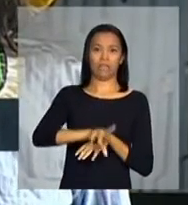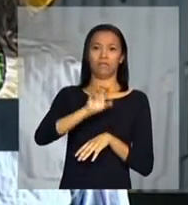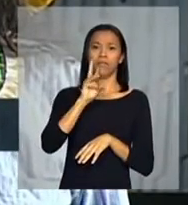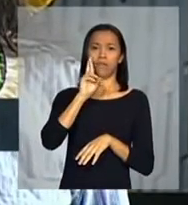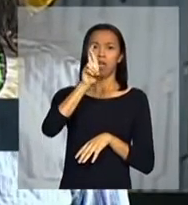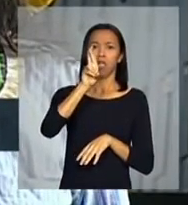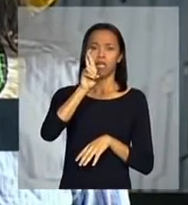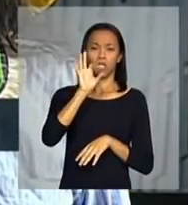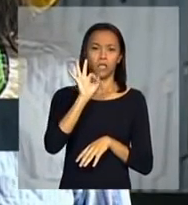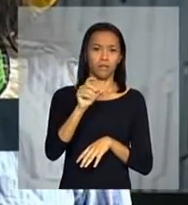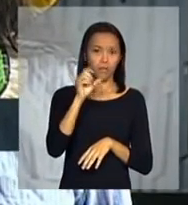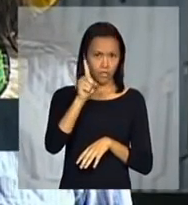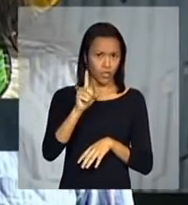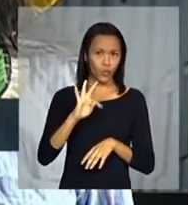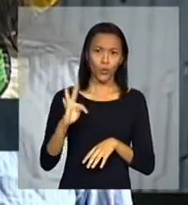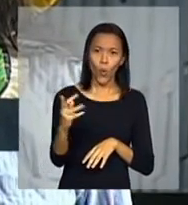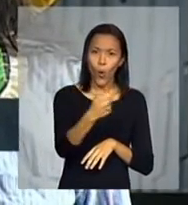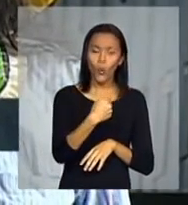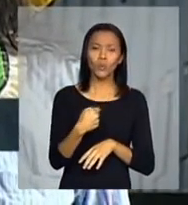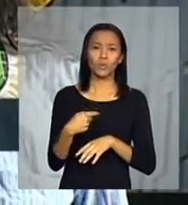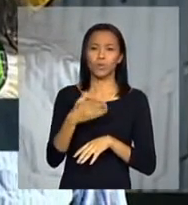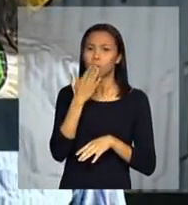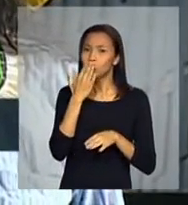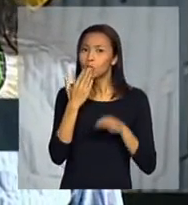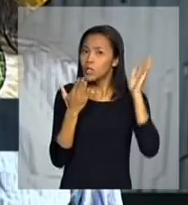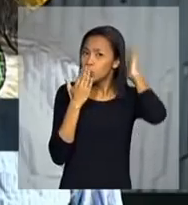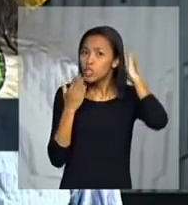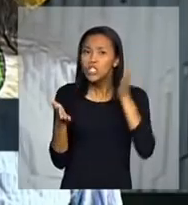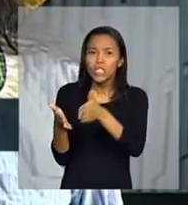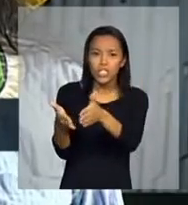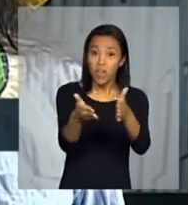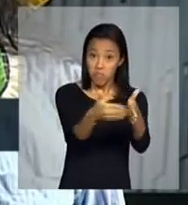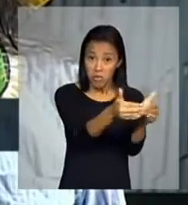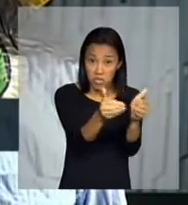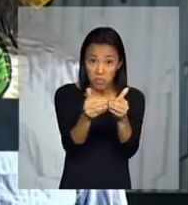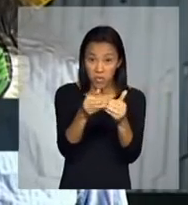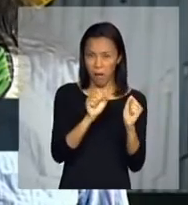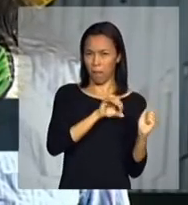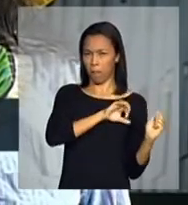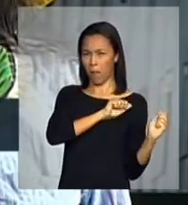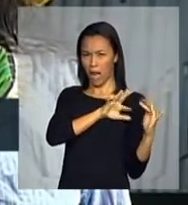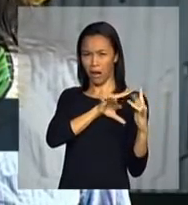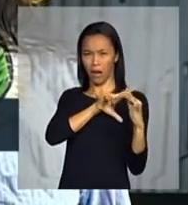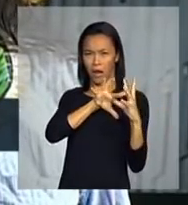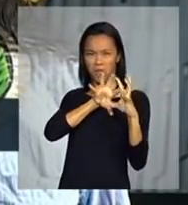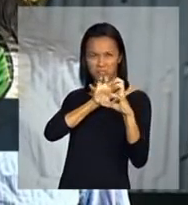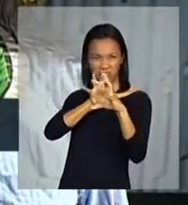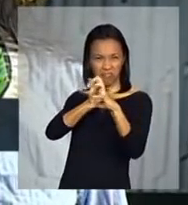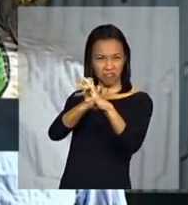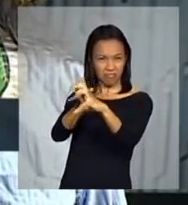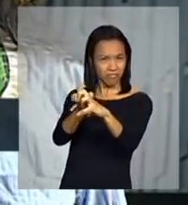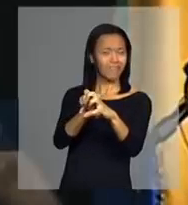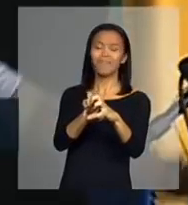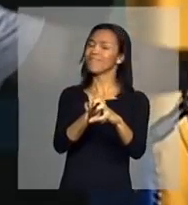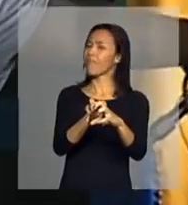do todos os parentes, nunca vou fazer isso, nunca vou pedir para o pessoal